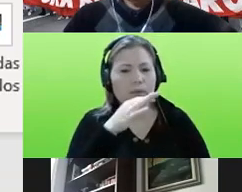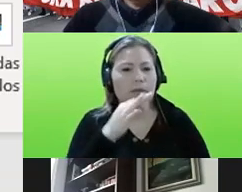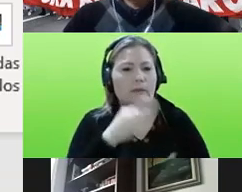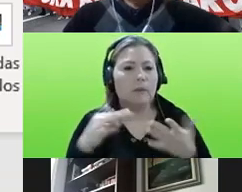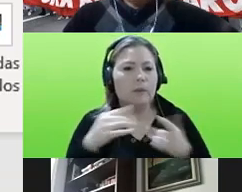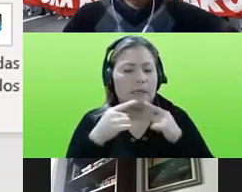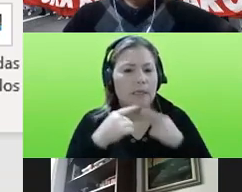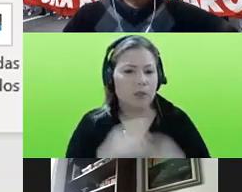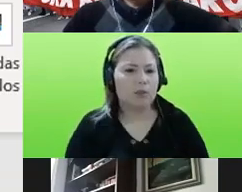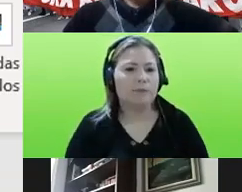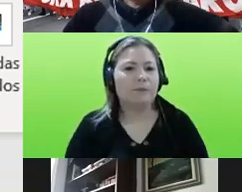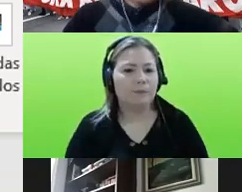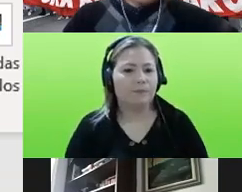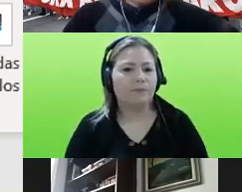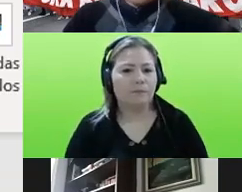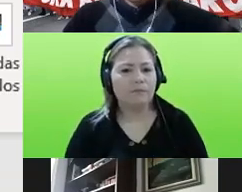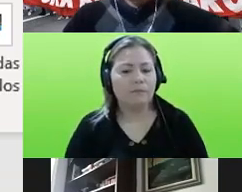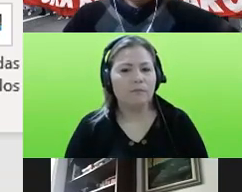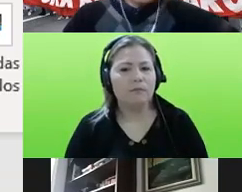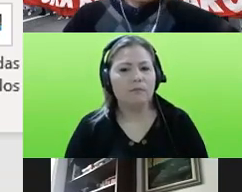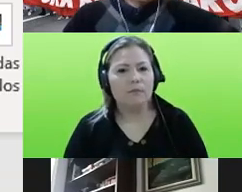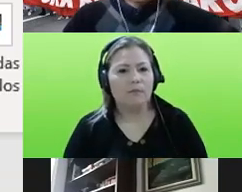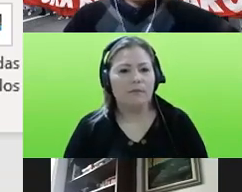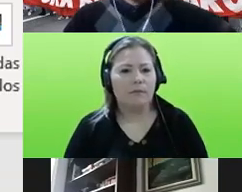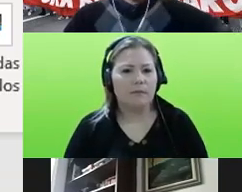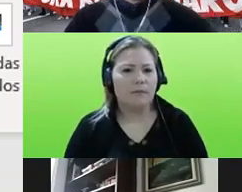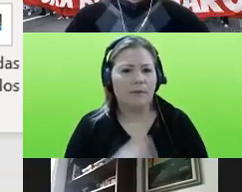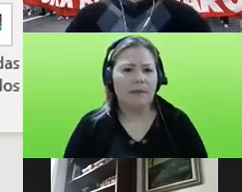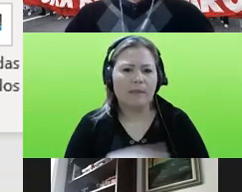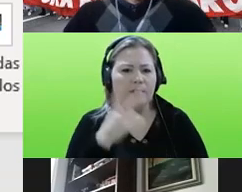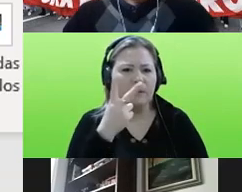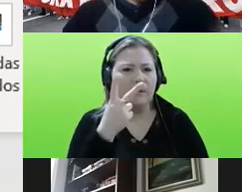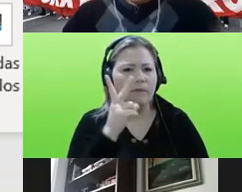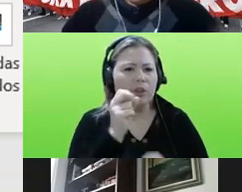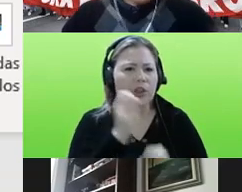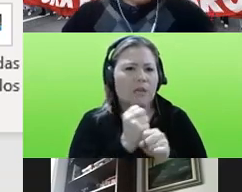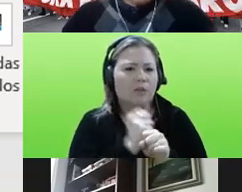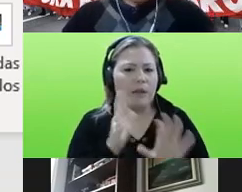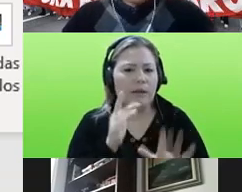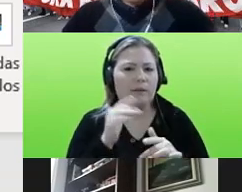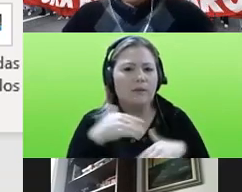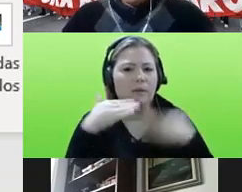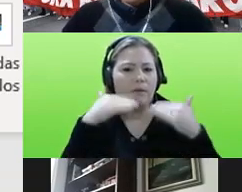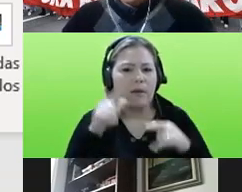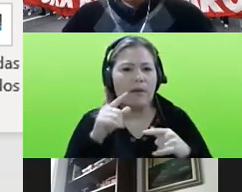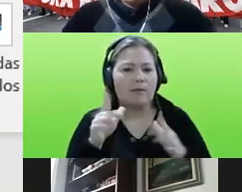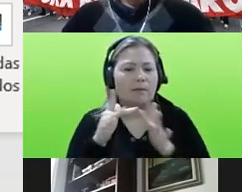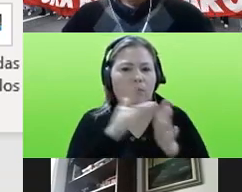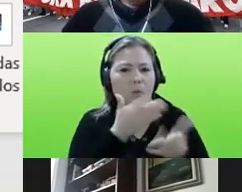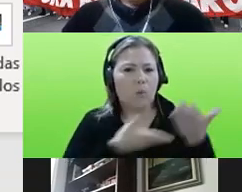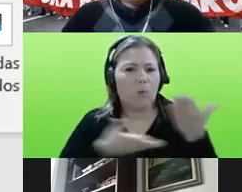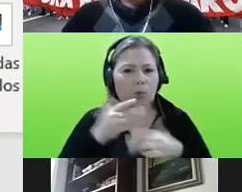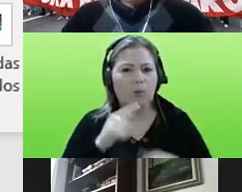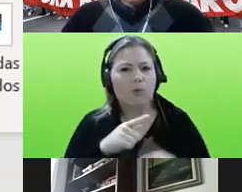já de pelo menos 20 anos que nós desenvolvemos essas relações com a Escola